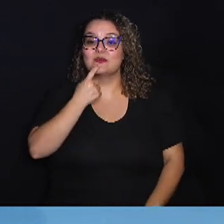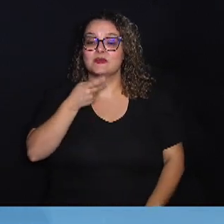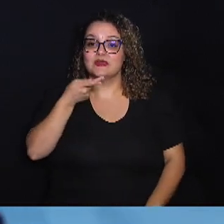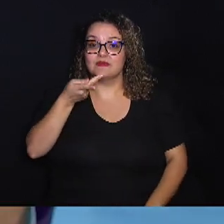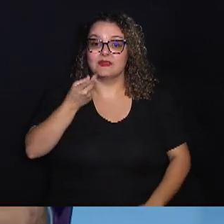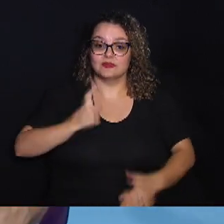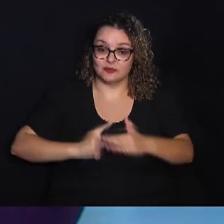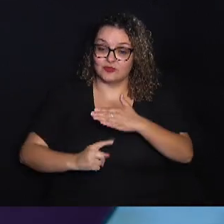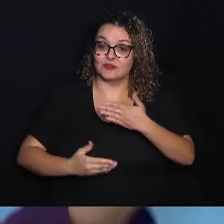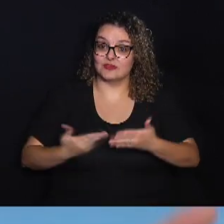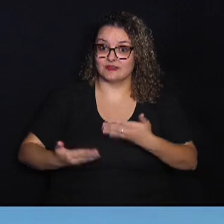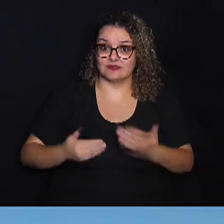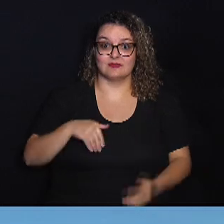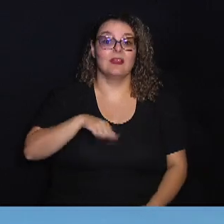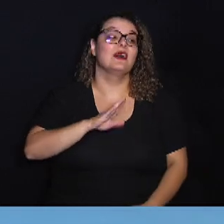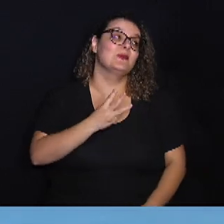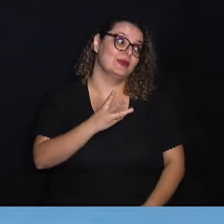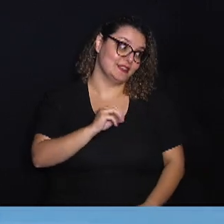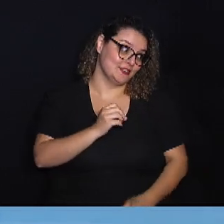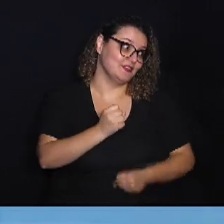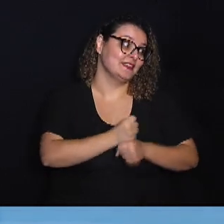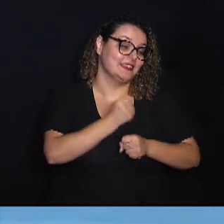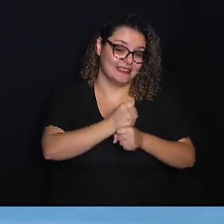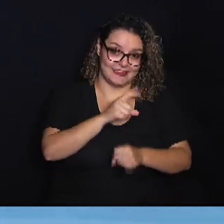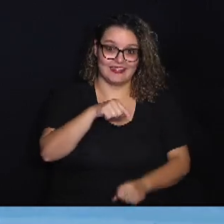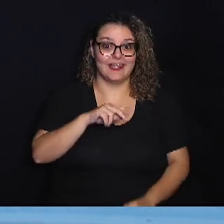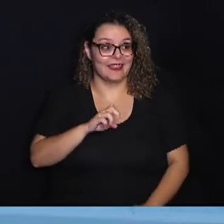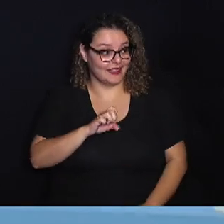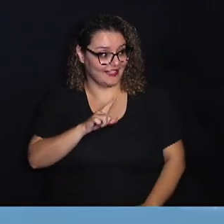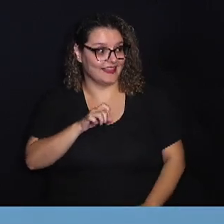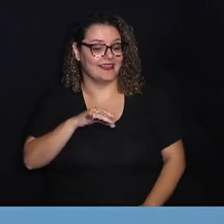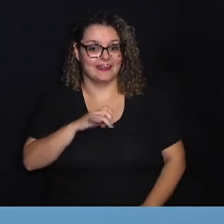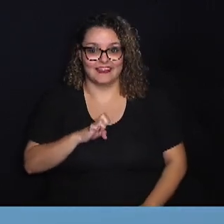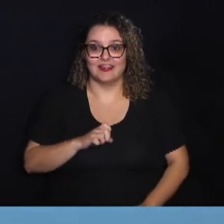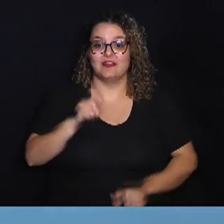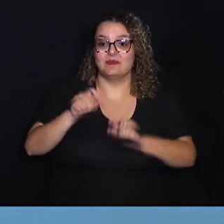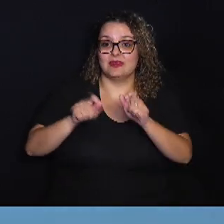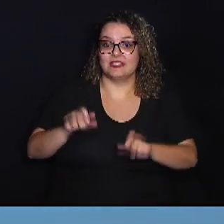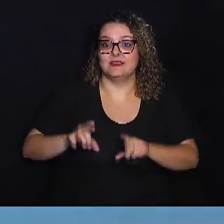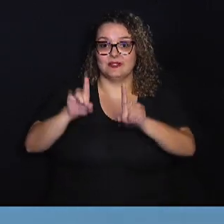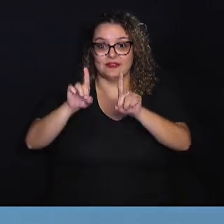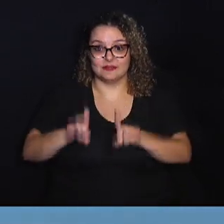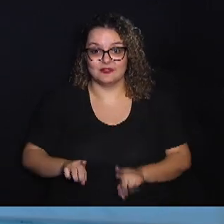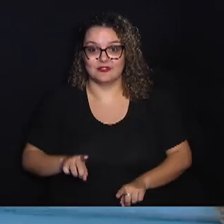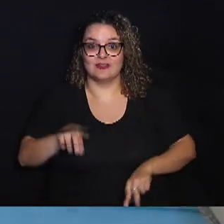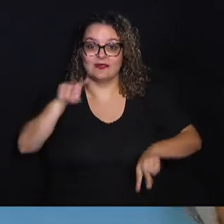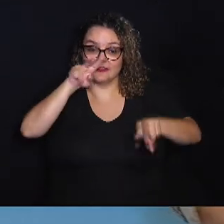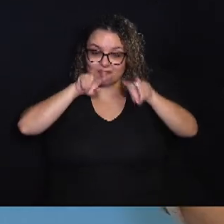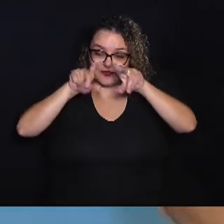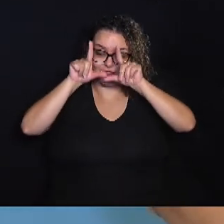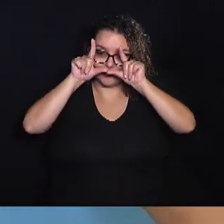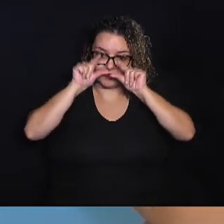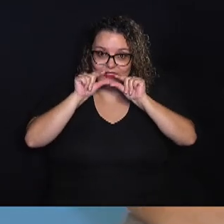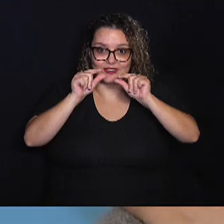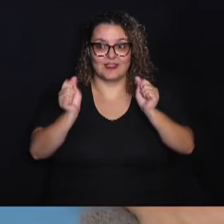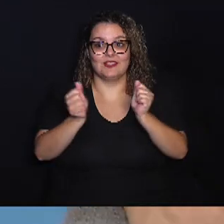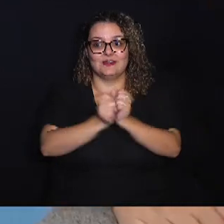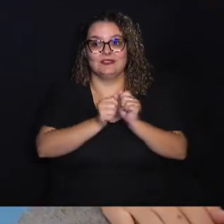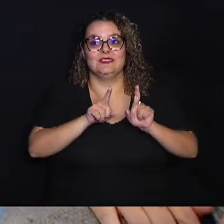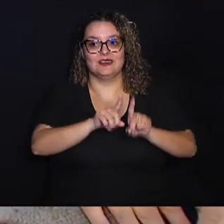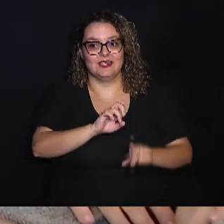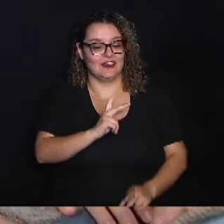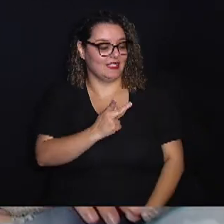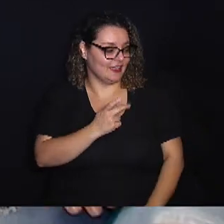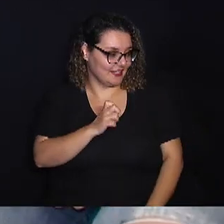já há mais de 30 anos, né, Elaine, para as pessoas com deficiência visual. E ao meu lado, eu estou com a Elaine